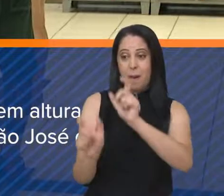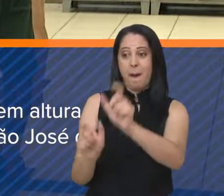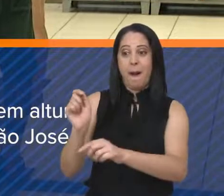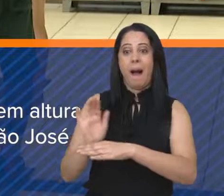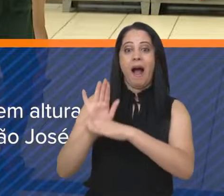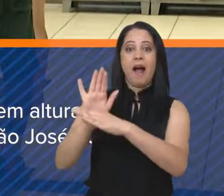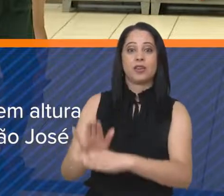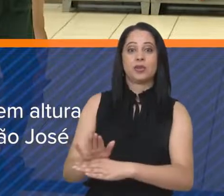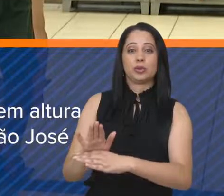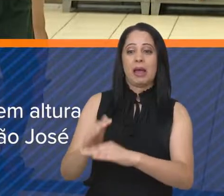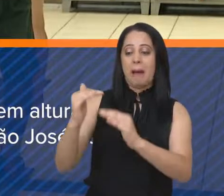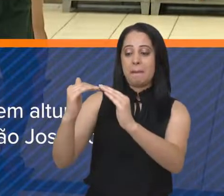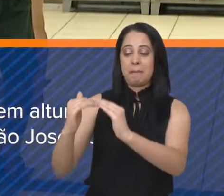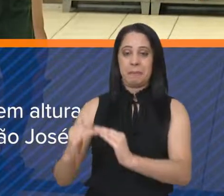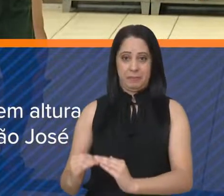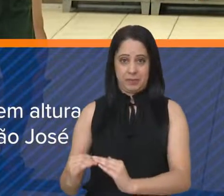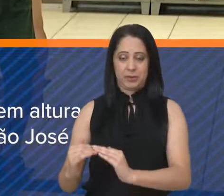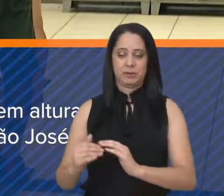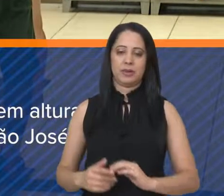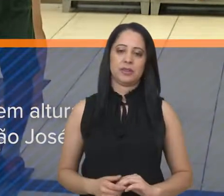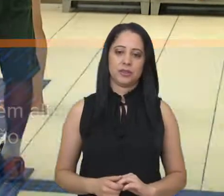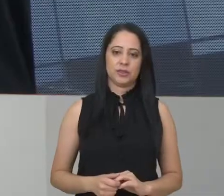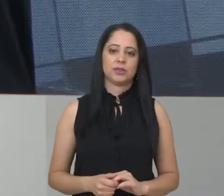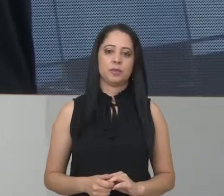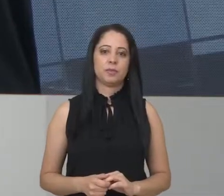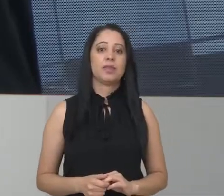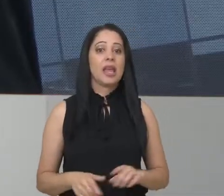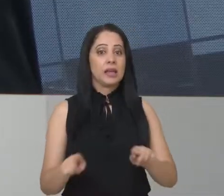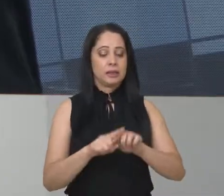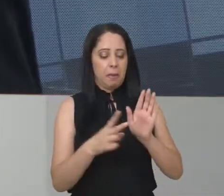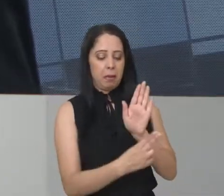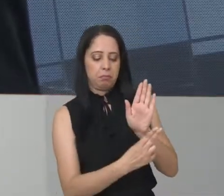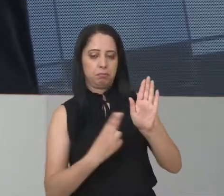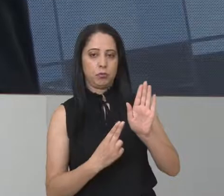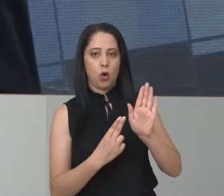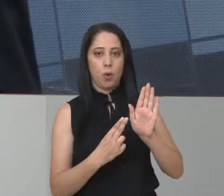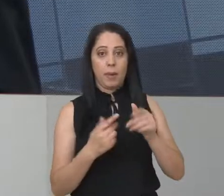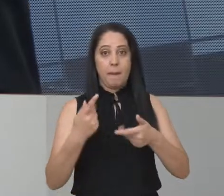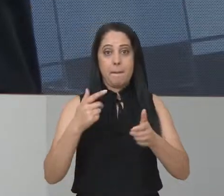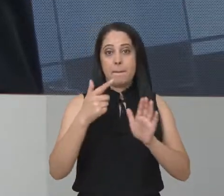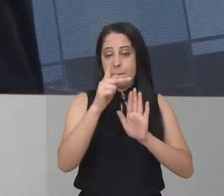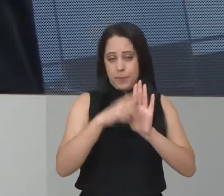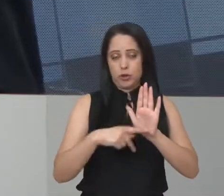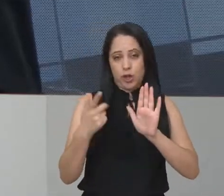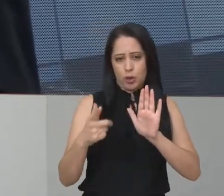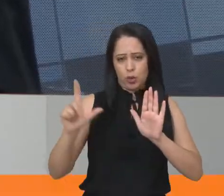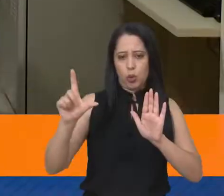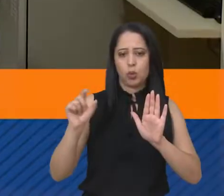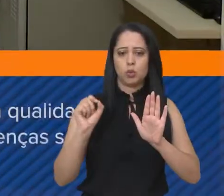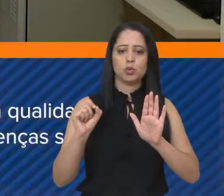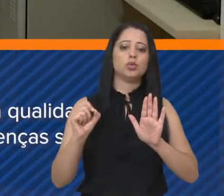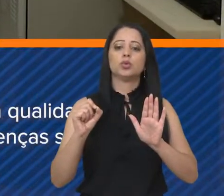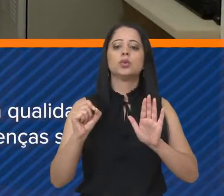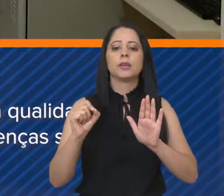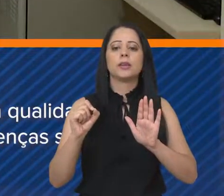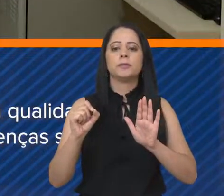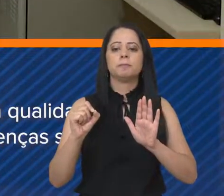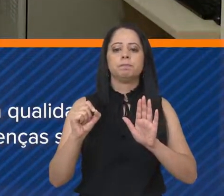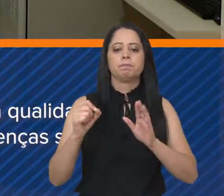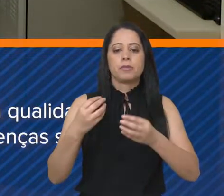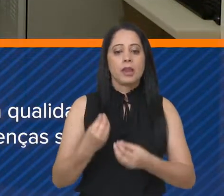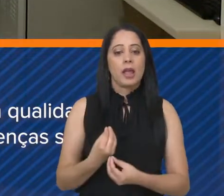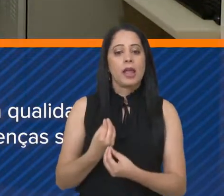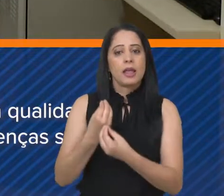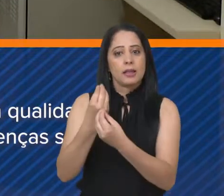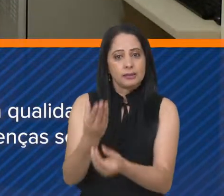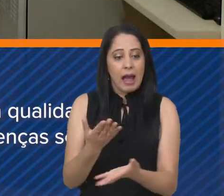cidade para auxiliar pessoas com baixa estatura. Dulce Rita também é autora de outro projeto da pauta, que institui a Política